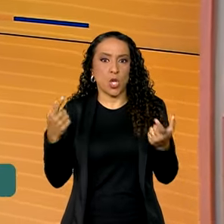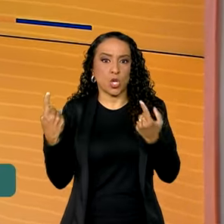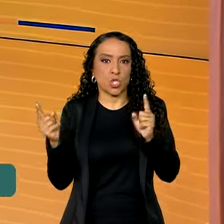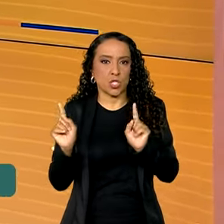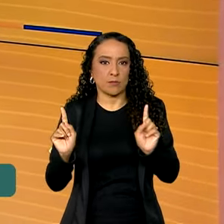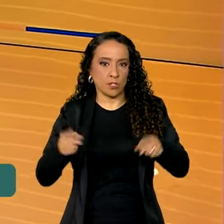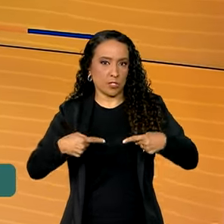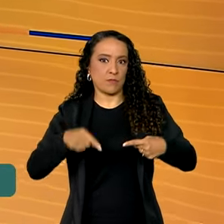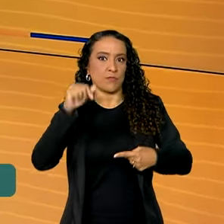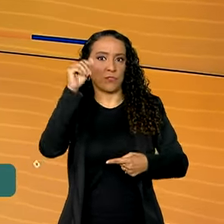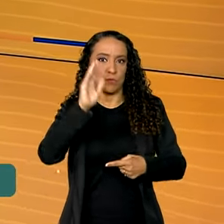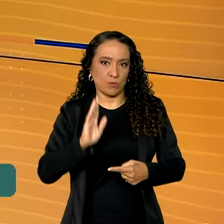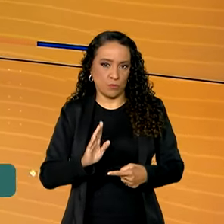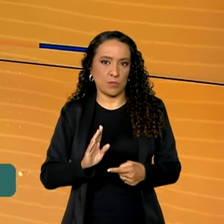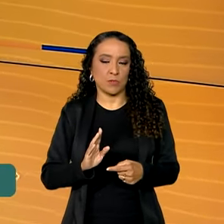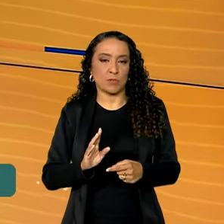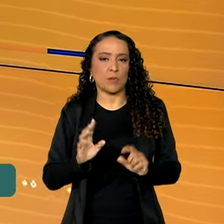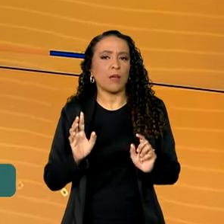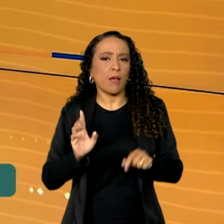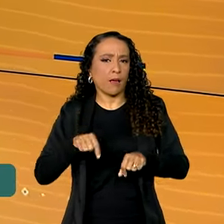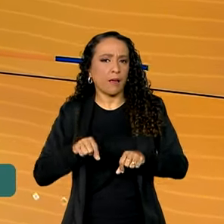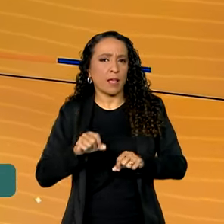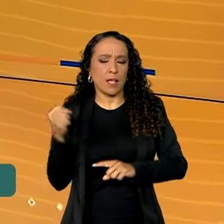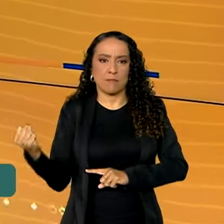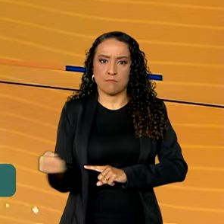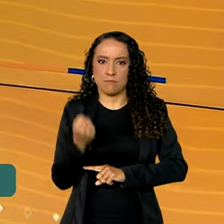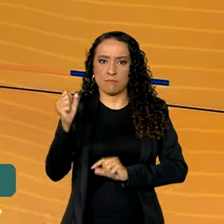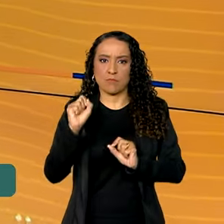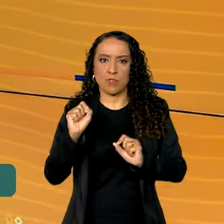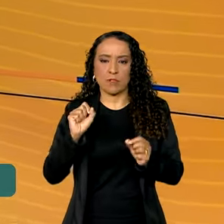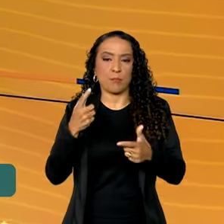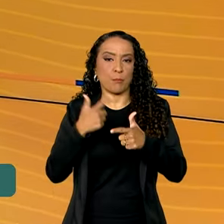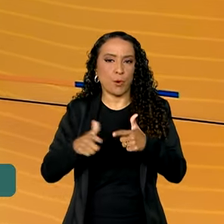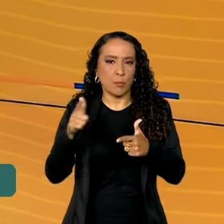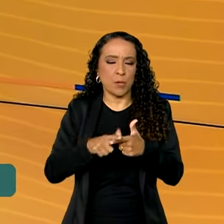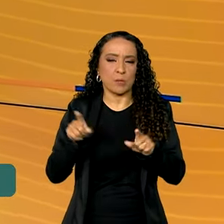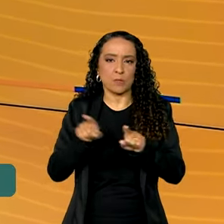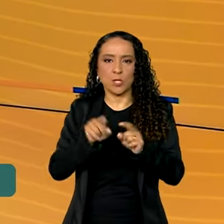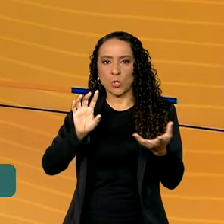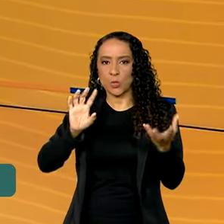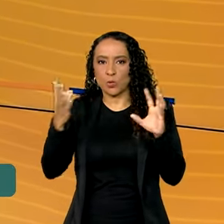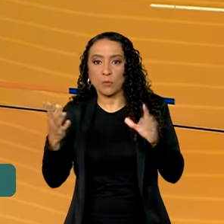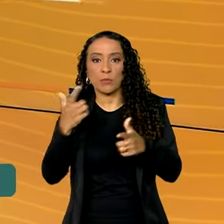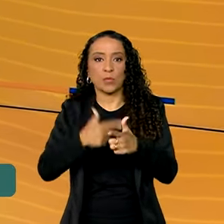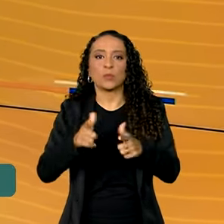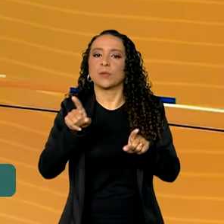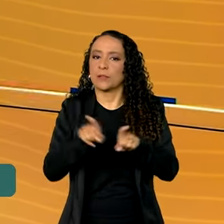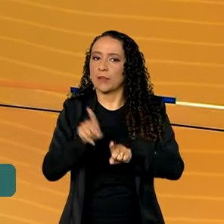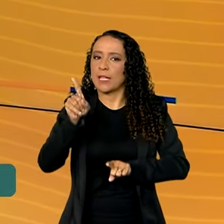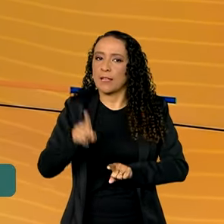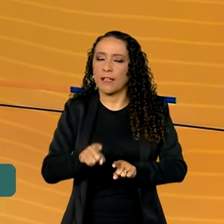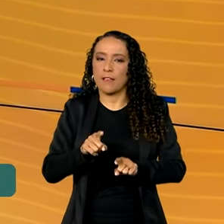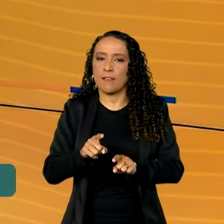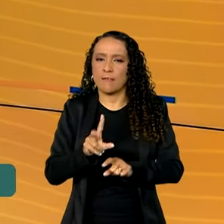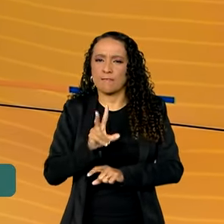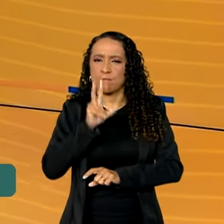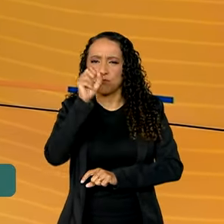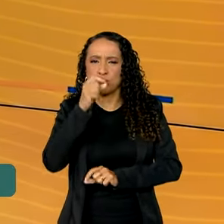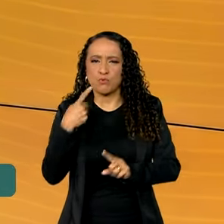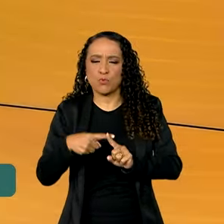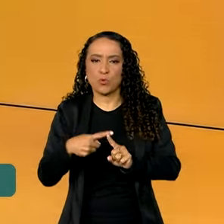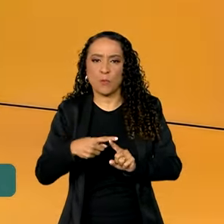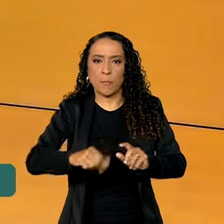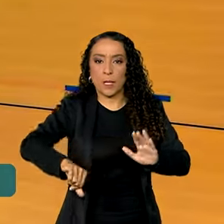maiores desafios do país. Apesar de serem agravados pela crise climática, o problema é também intensificado